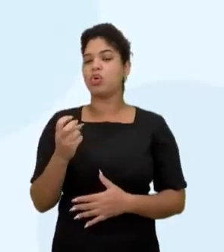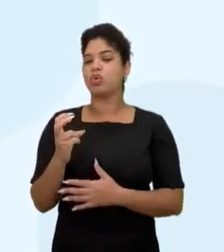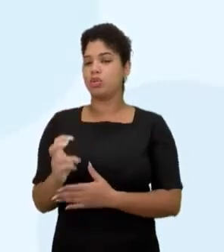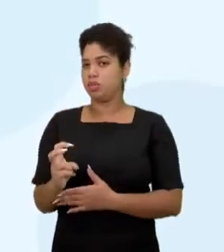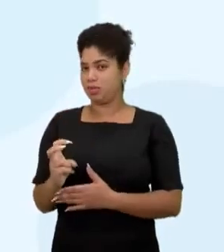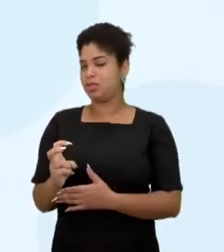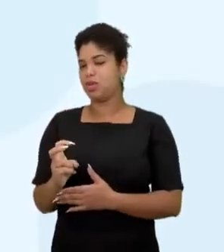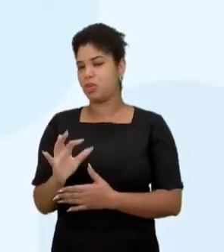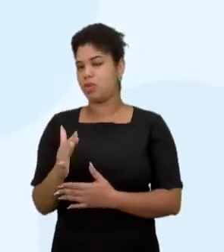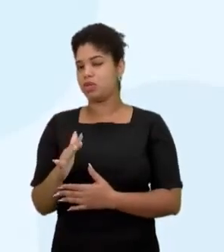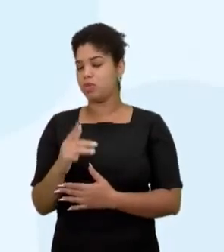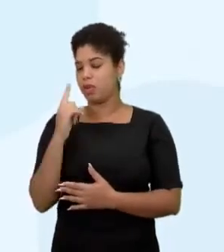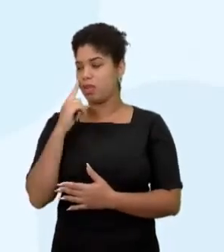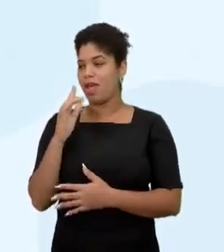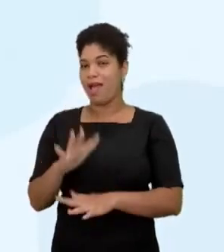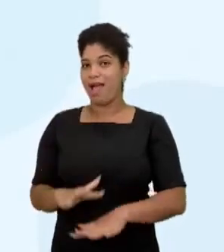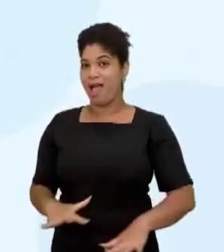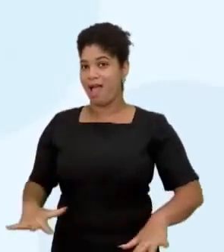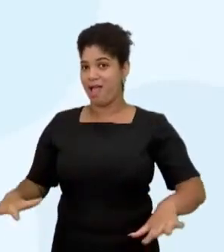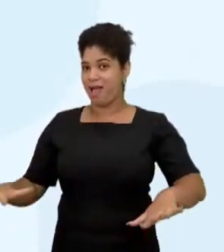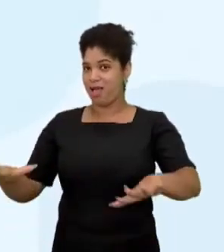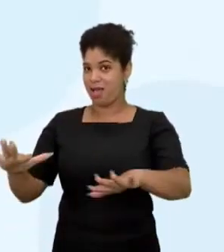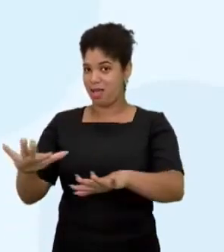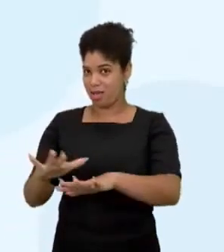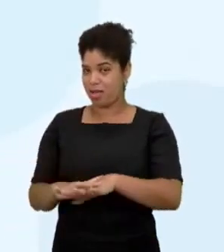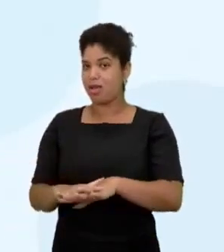485 hectares de área aí